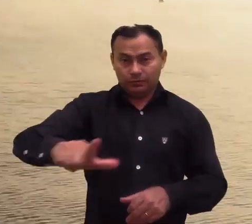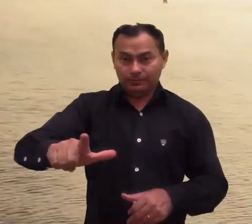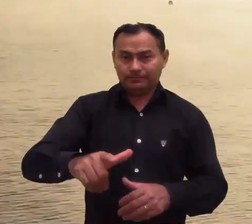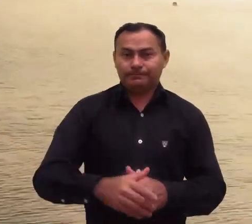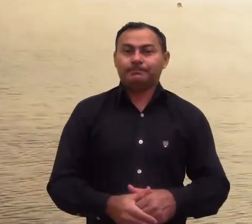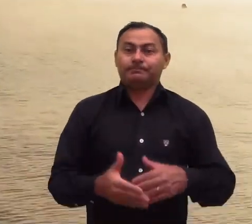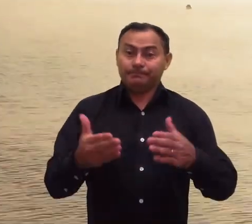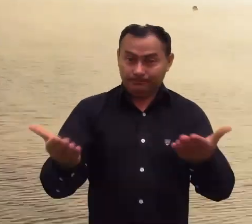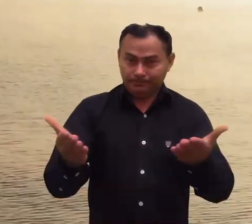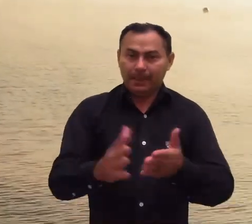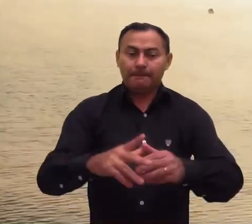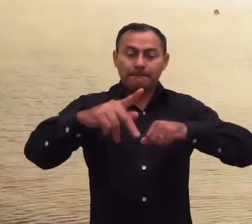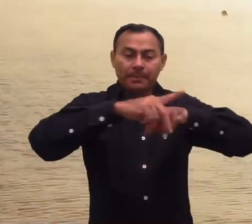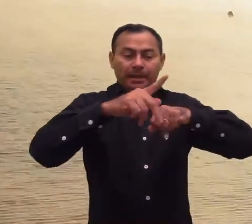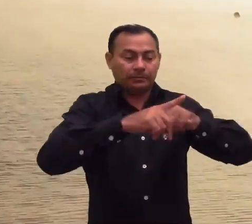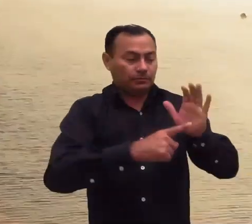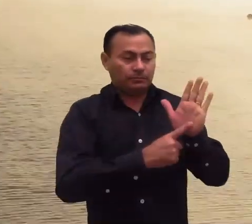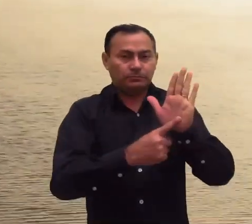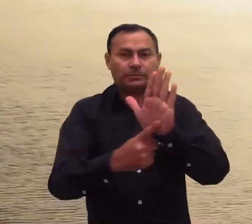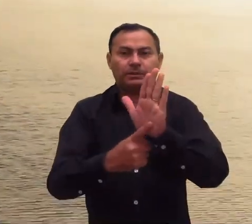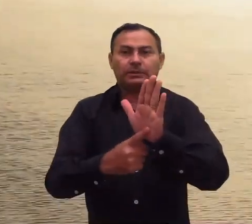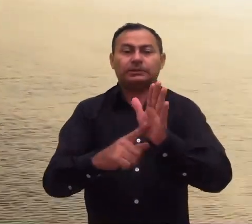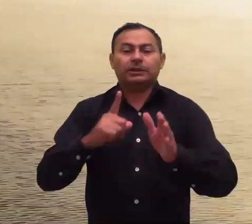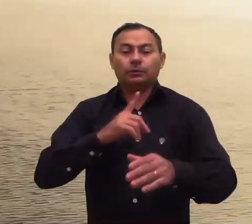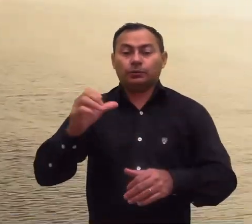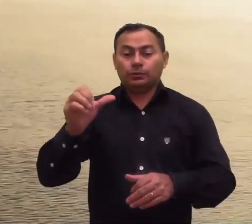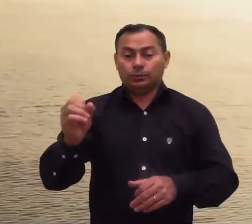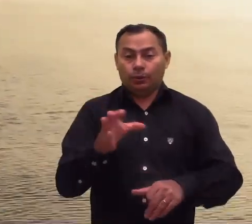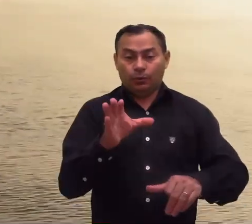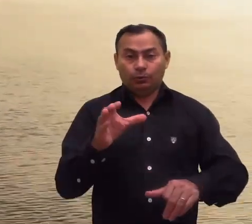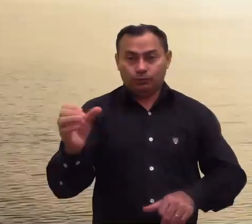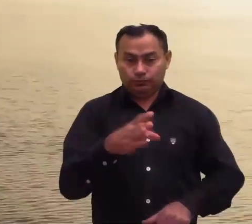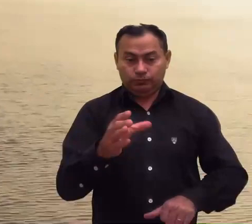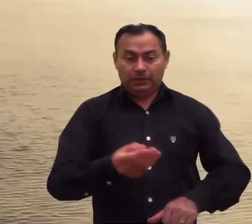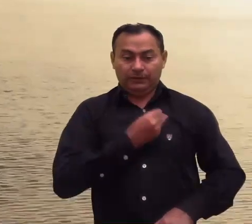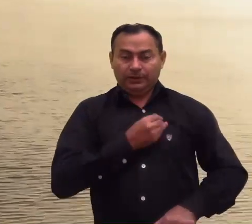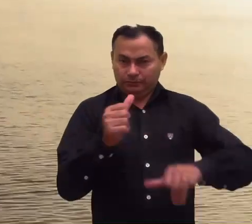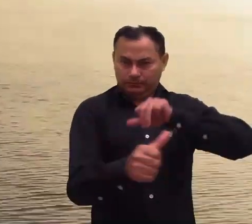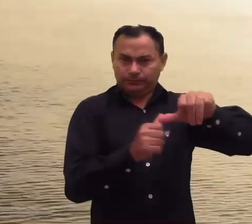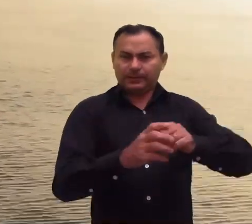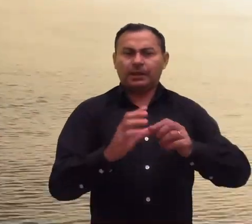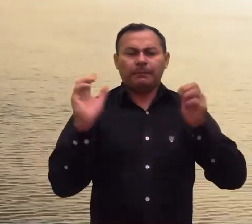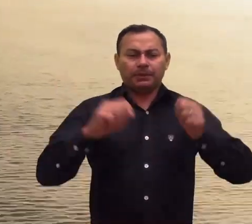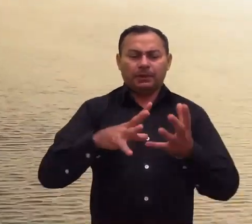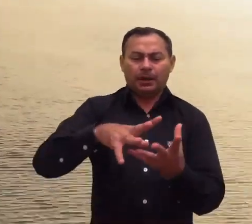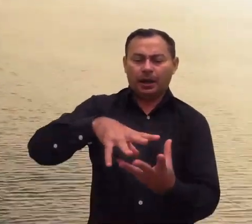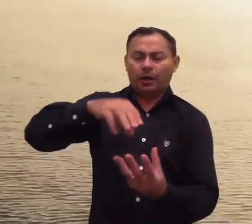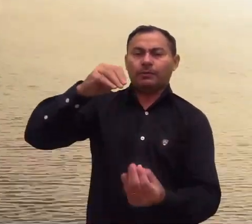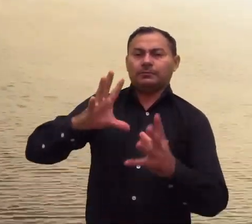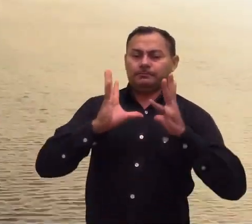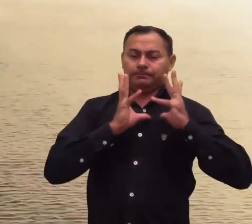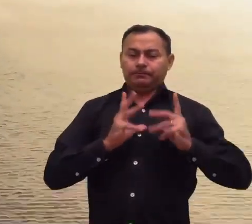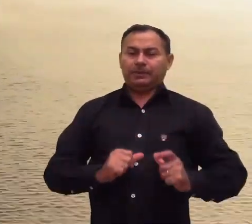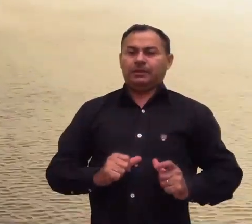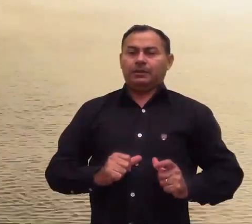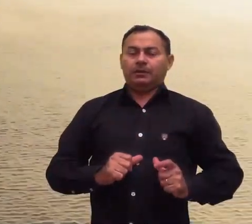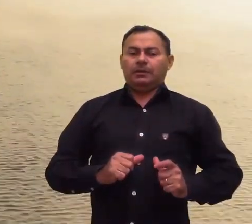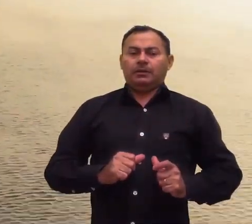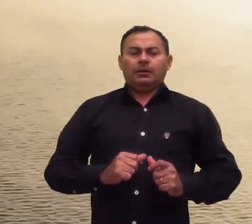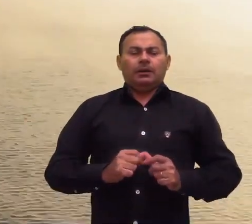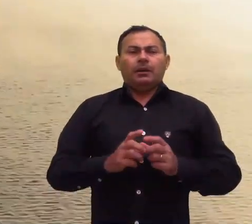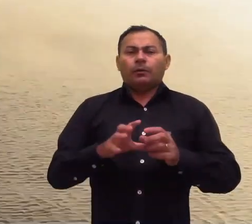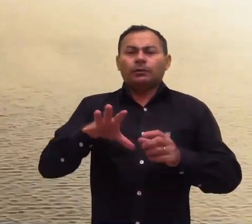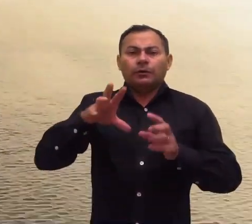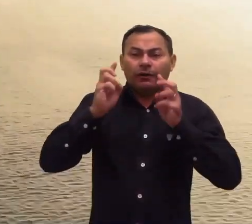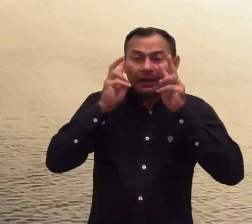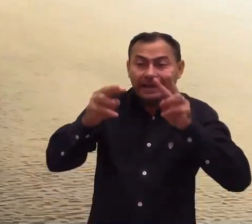não nascemos de novo. Pedro revela como chegar ao novo nascimento quando diz que é possível que nossa alma seja purificada